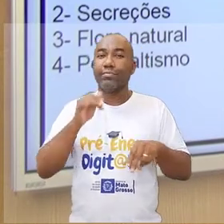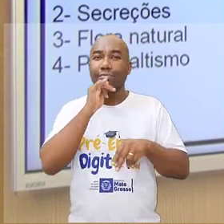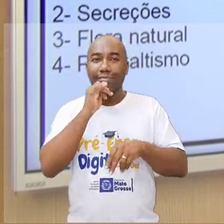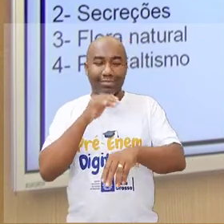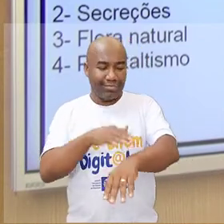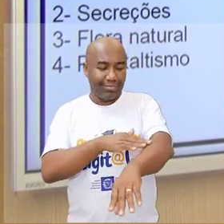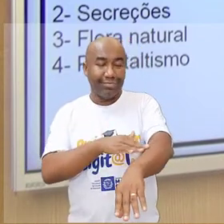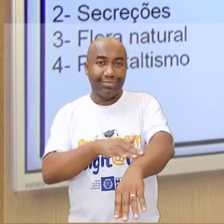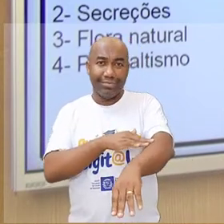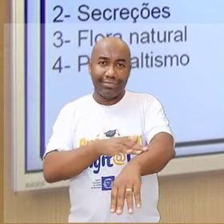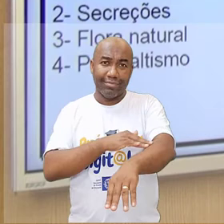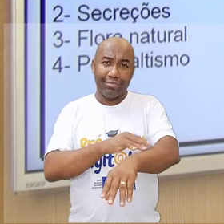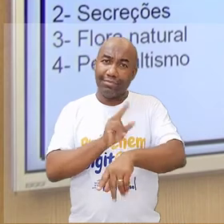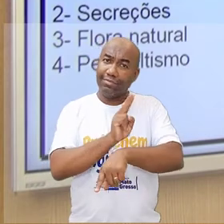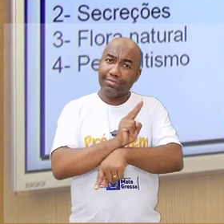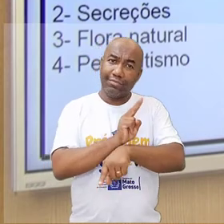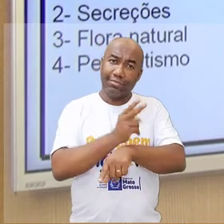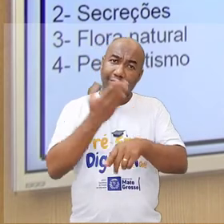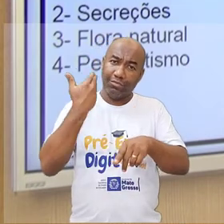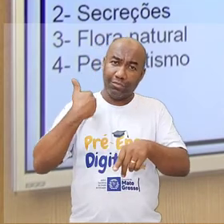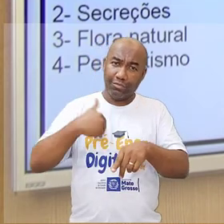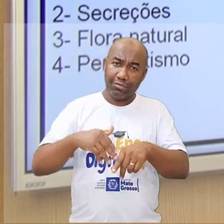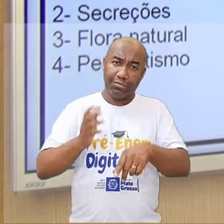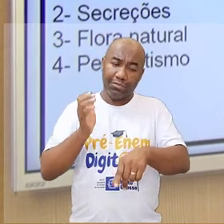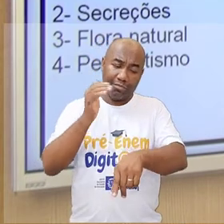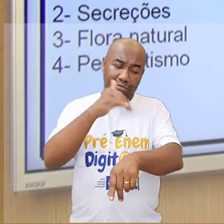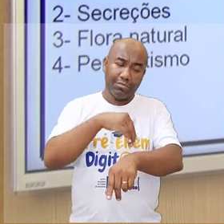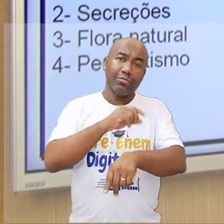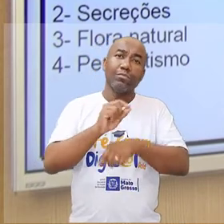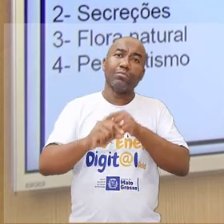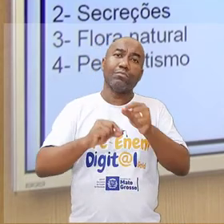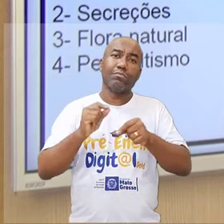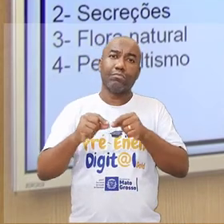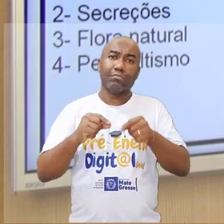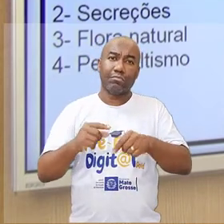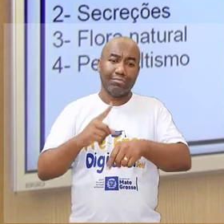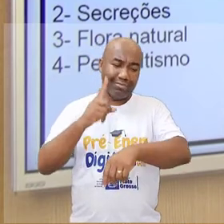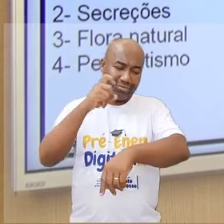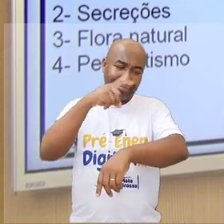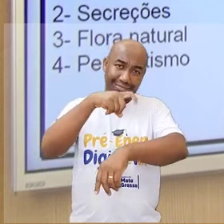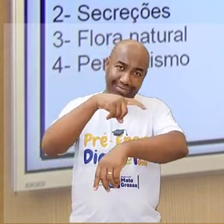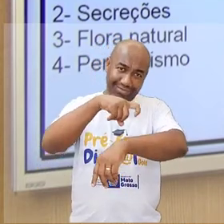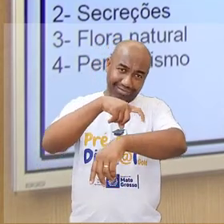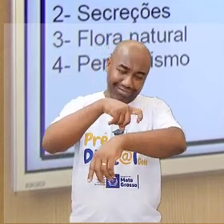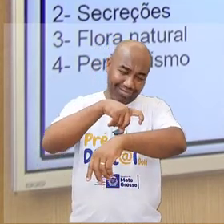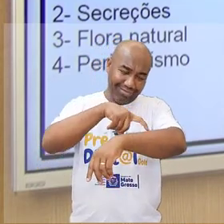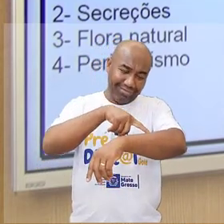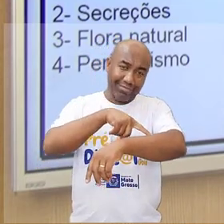uma defesa do seu corpo. Pode ser que um micro-organismo, né, tente entrar, mas a sua pele forma